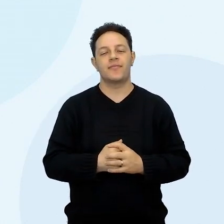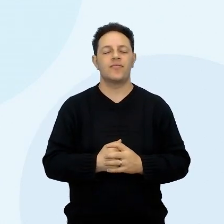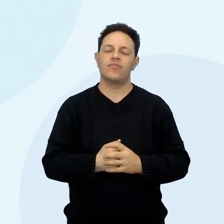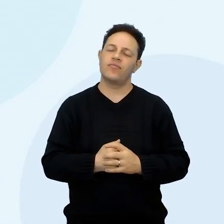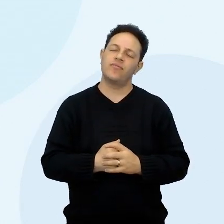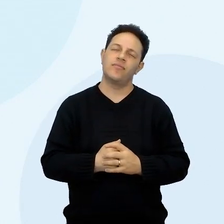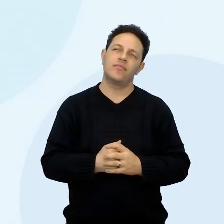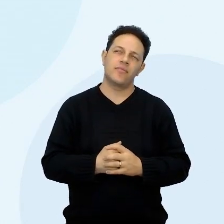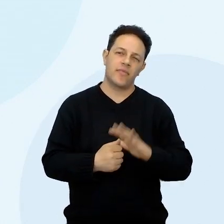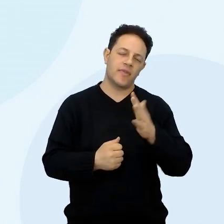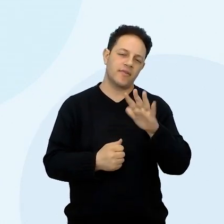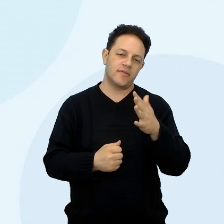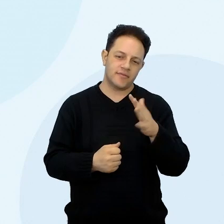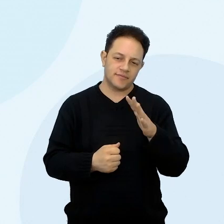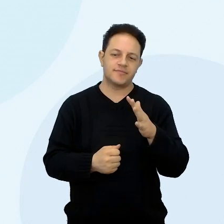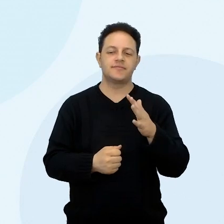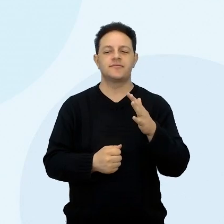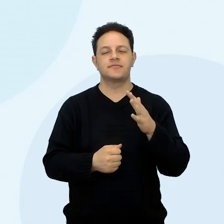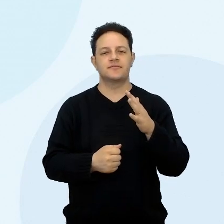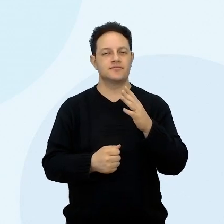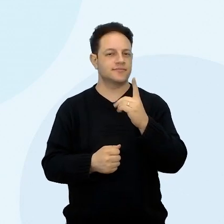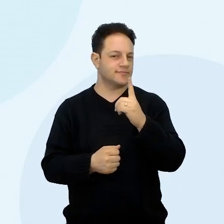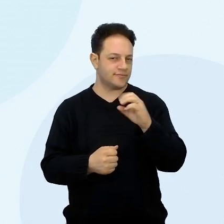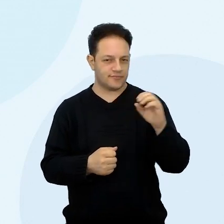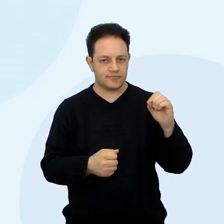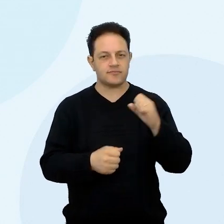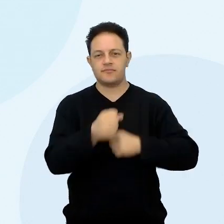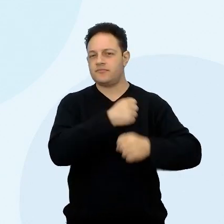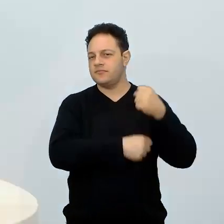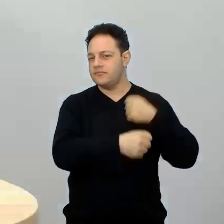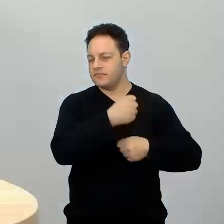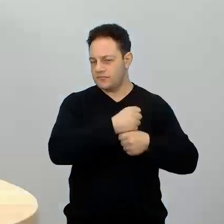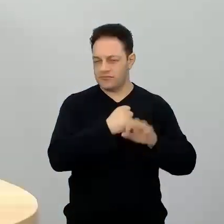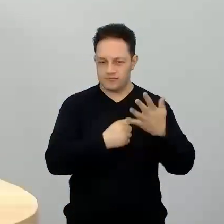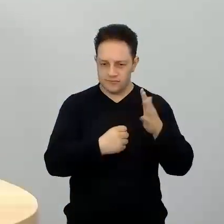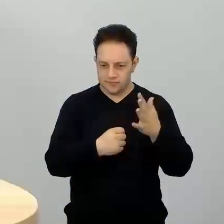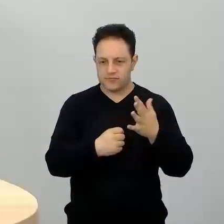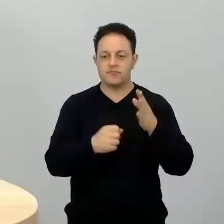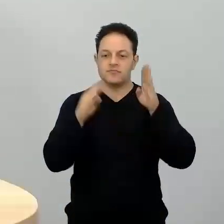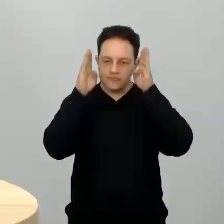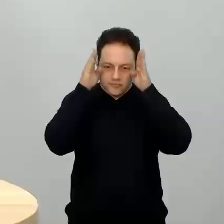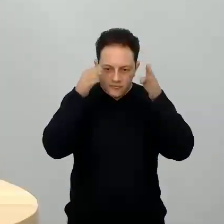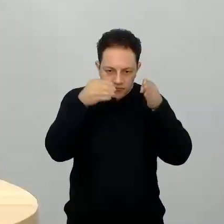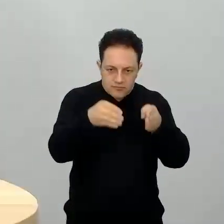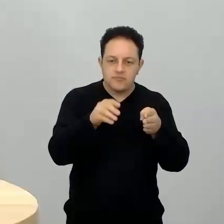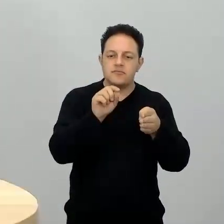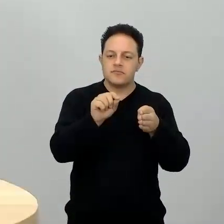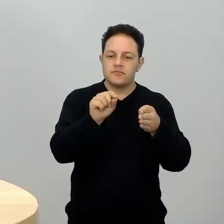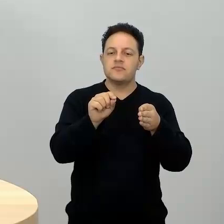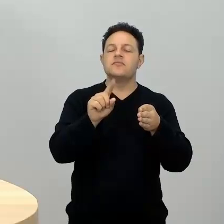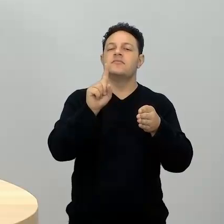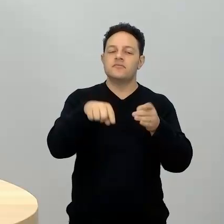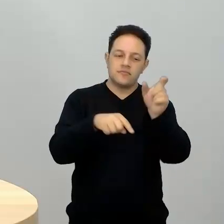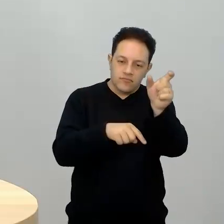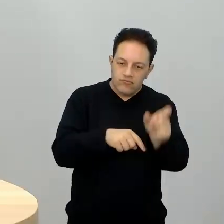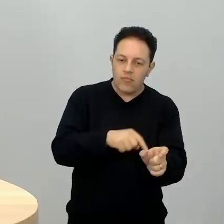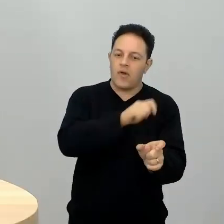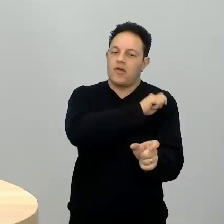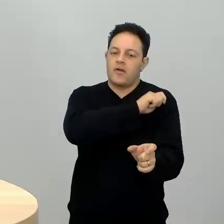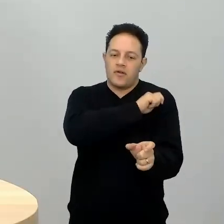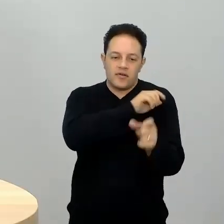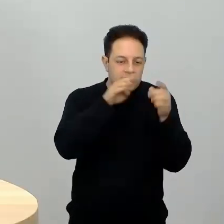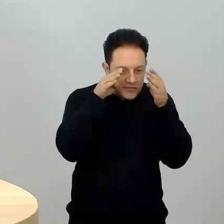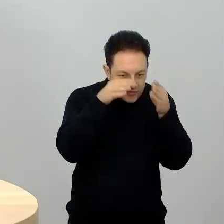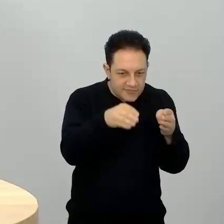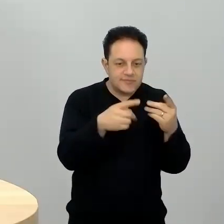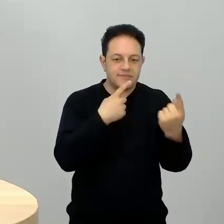a partir de Dewey, há quase 100 anos, um foco, né, no nosso estudante, uma abordagem com